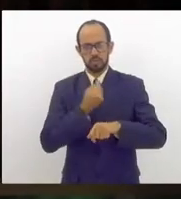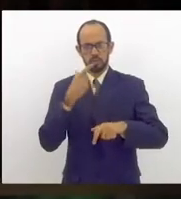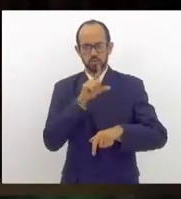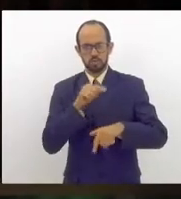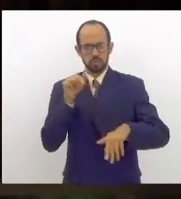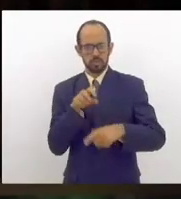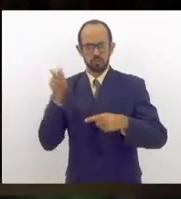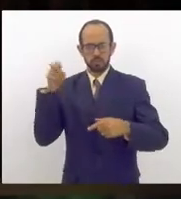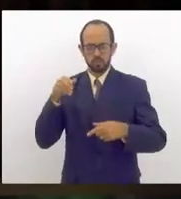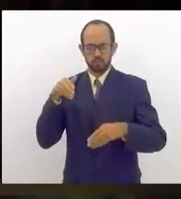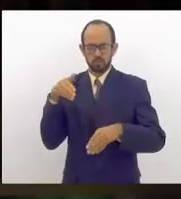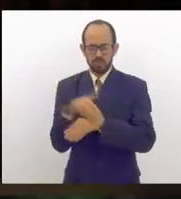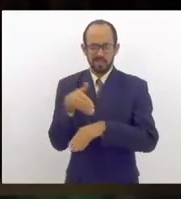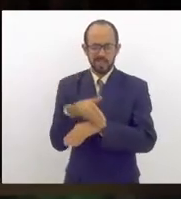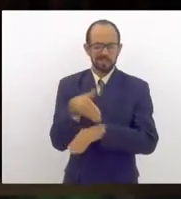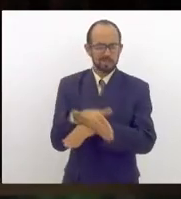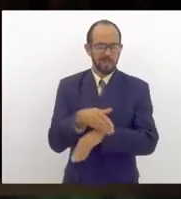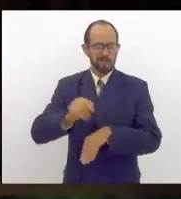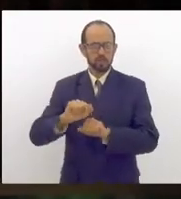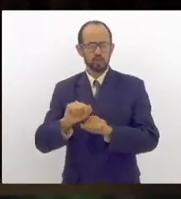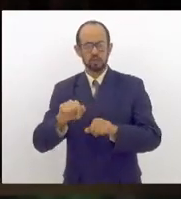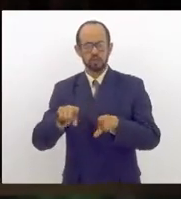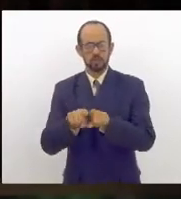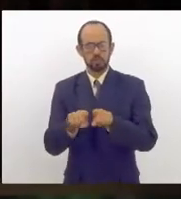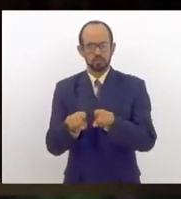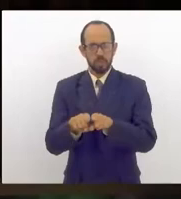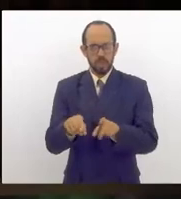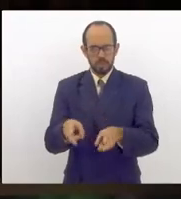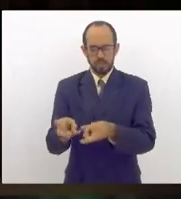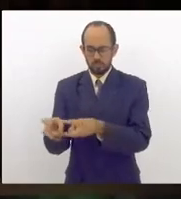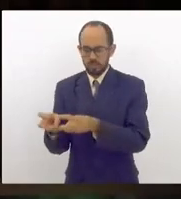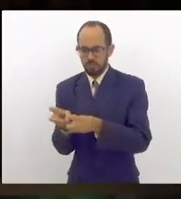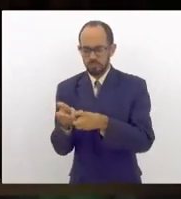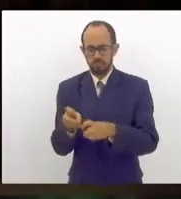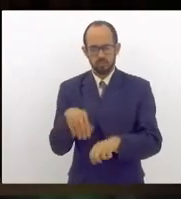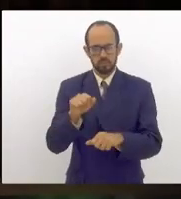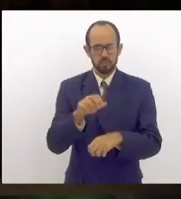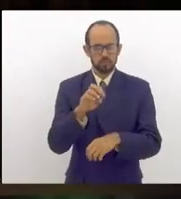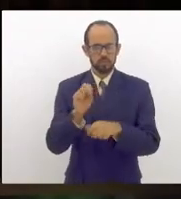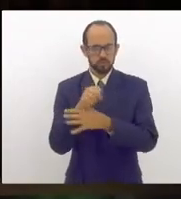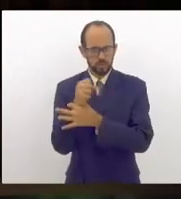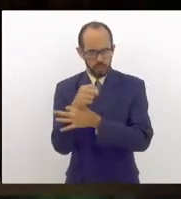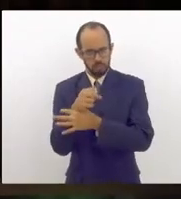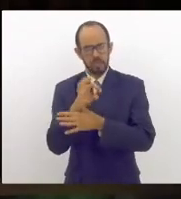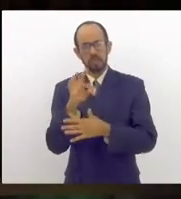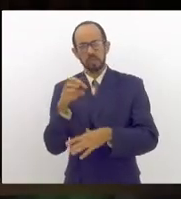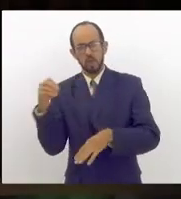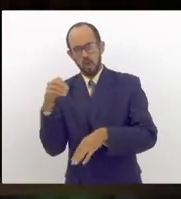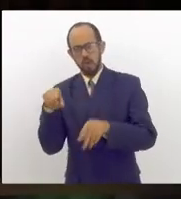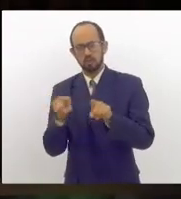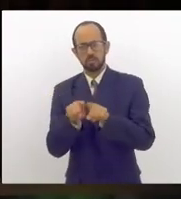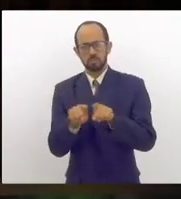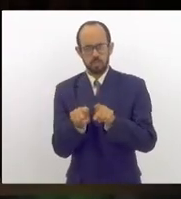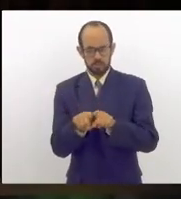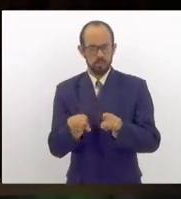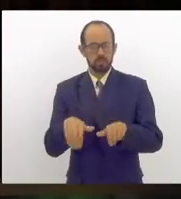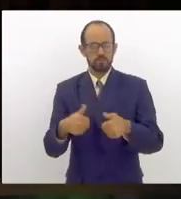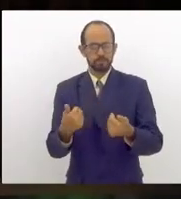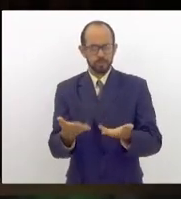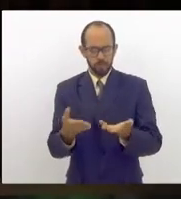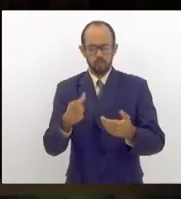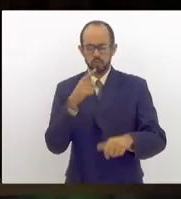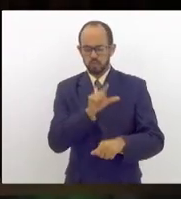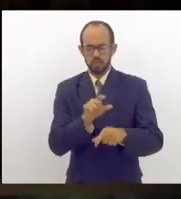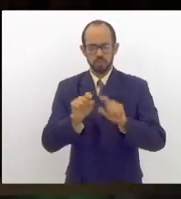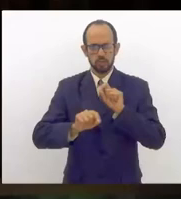esse assento para dar essa esse vislumbre as profissões da fisioterapia e da terapia ocupacional e ali podemos